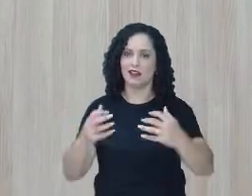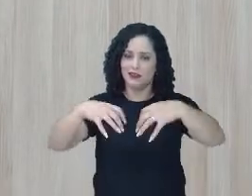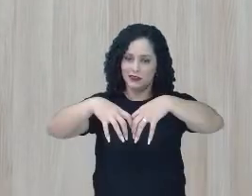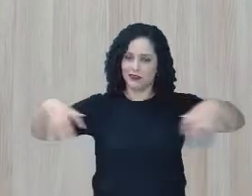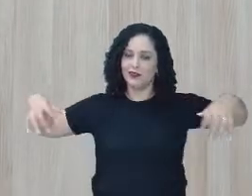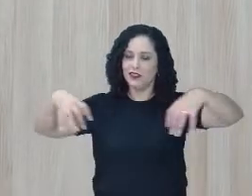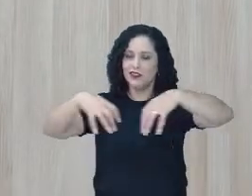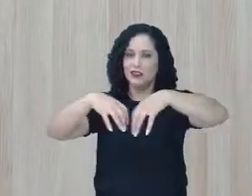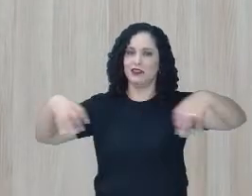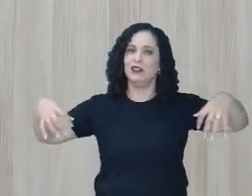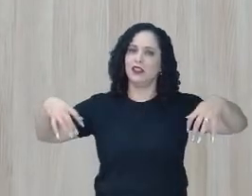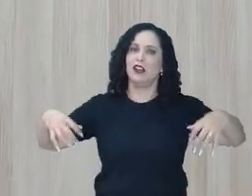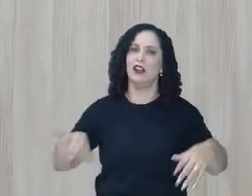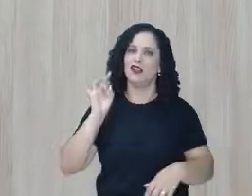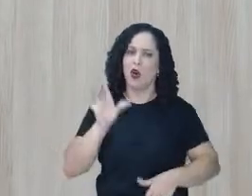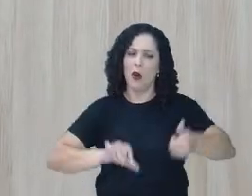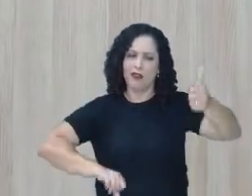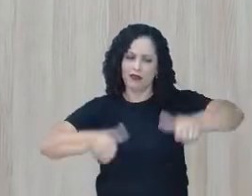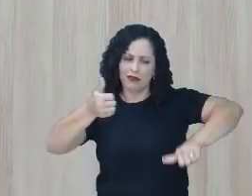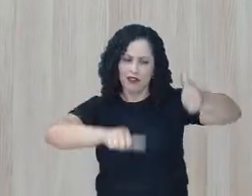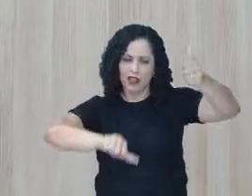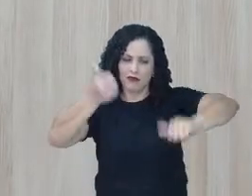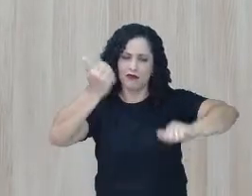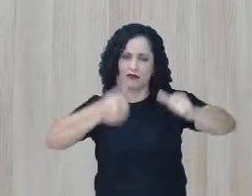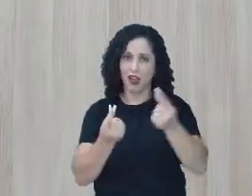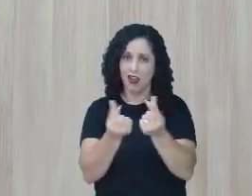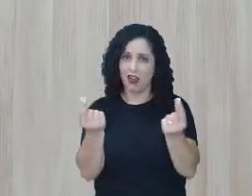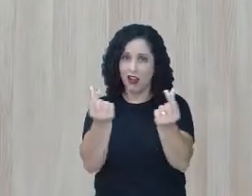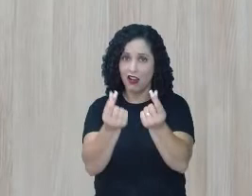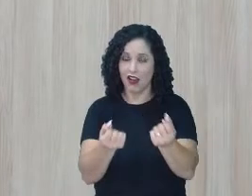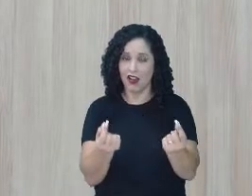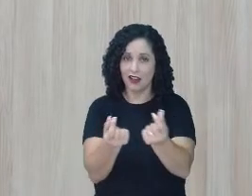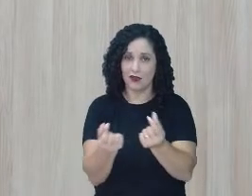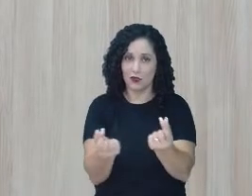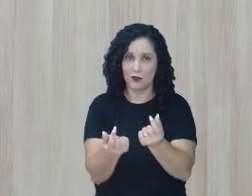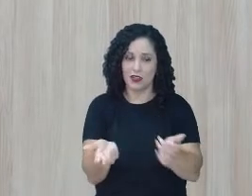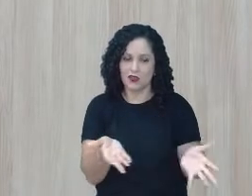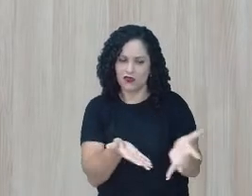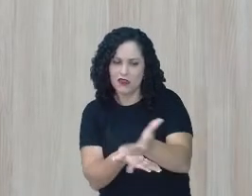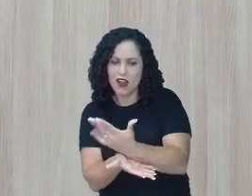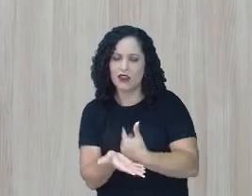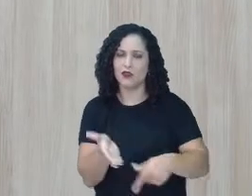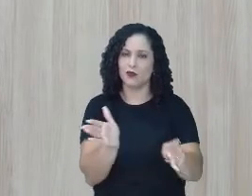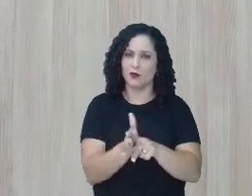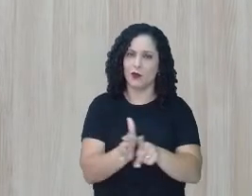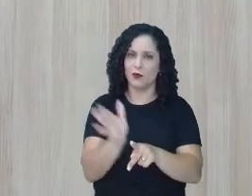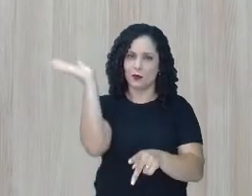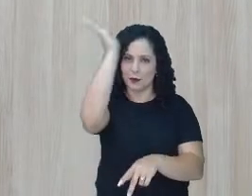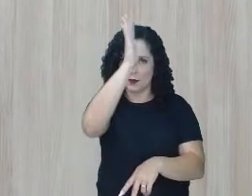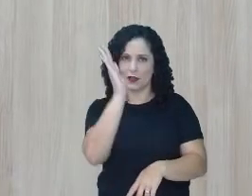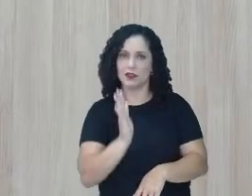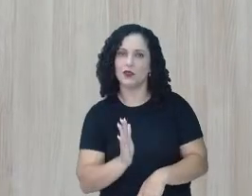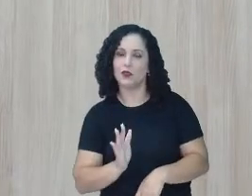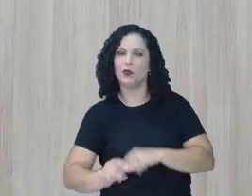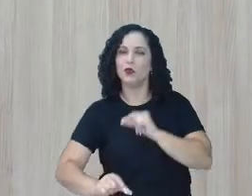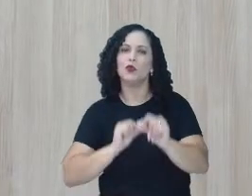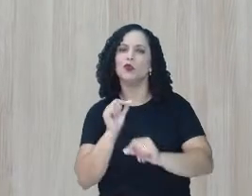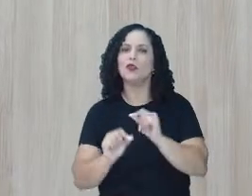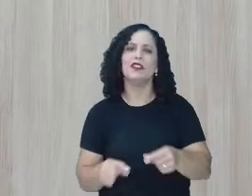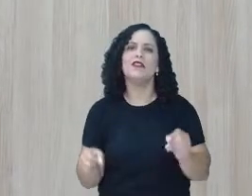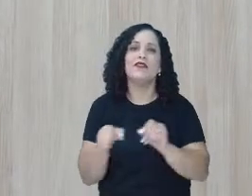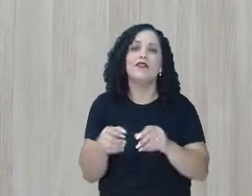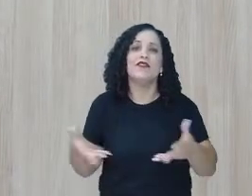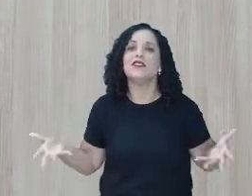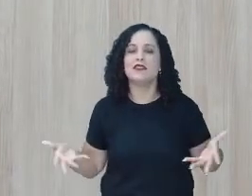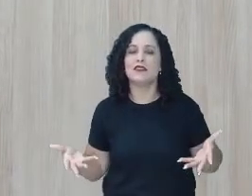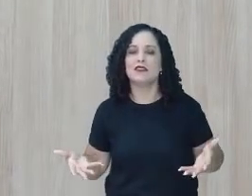dividida. Basta a gente analisar os dados econômicos, sociais do país. Mas que políticas podem ser feitas? Porque